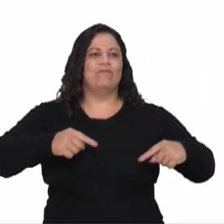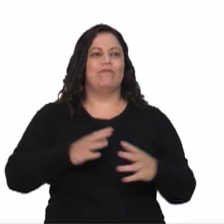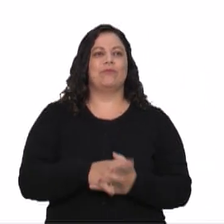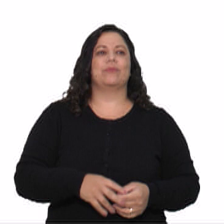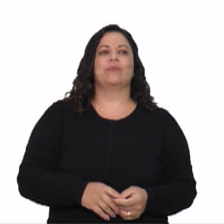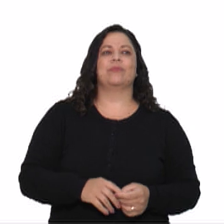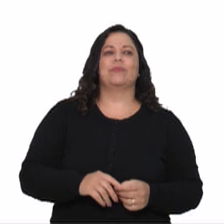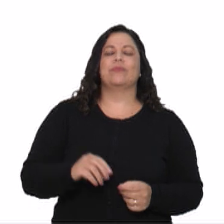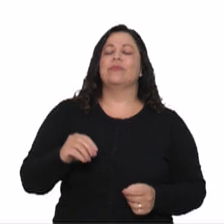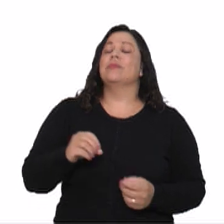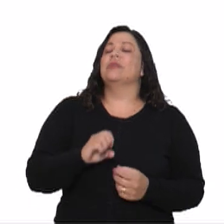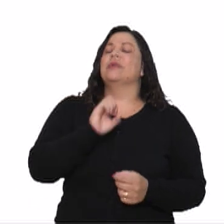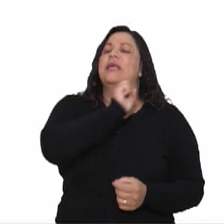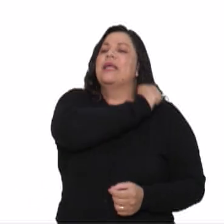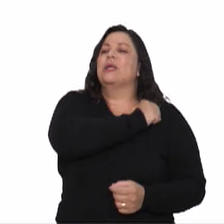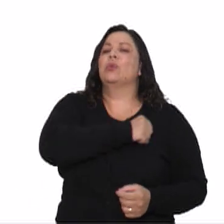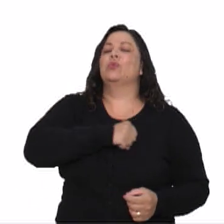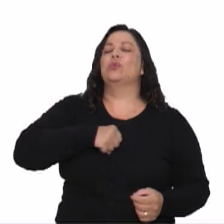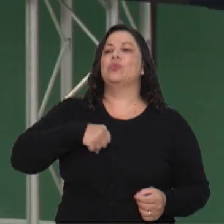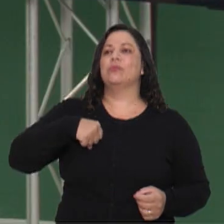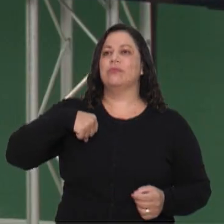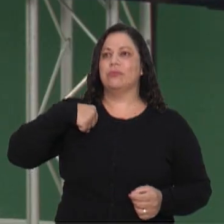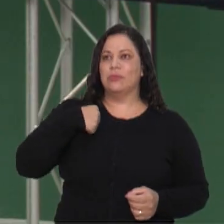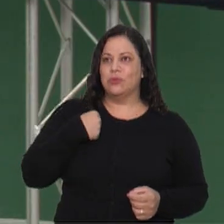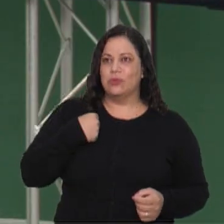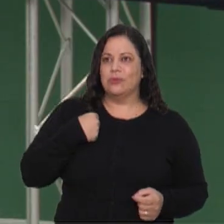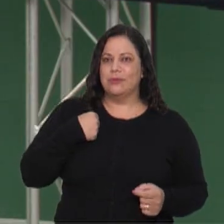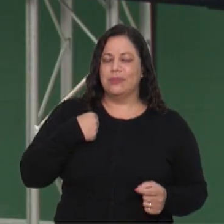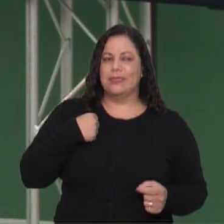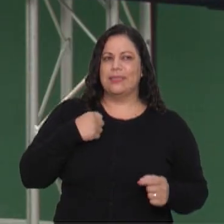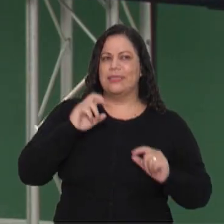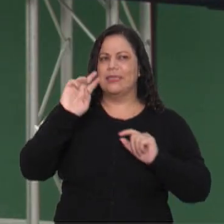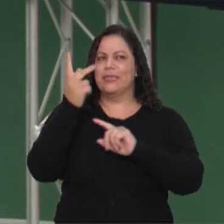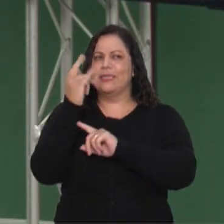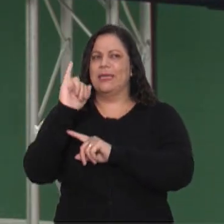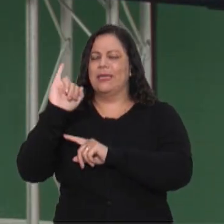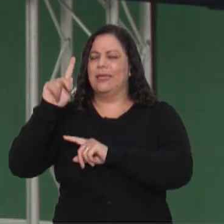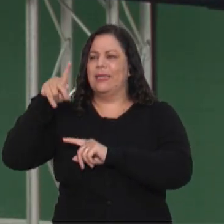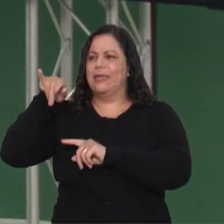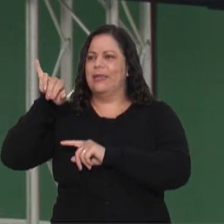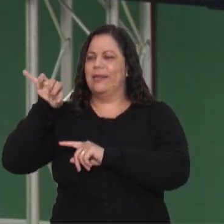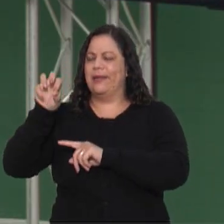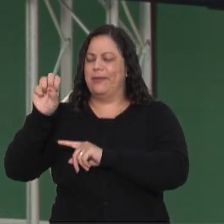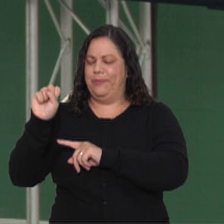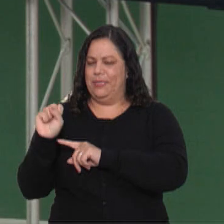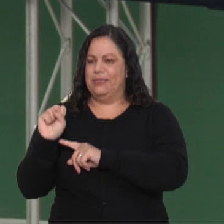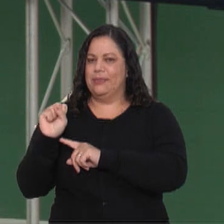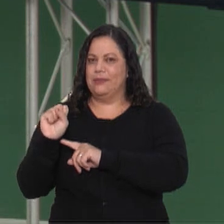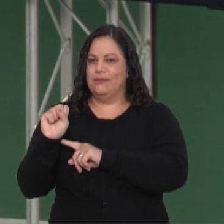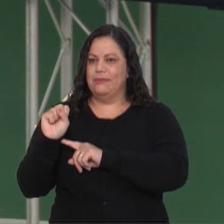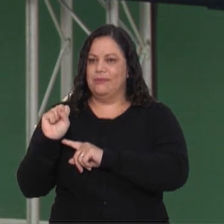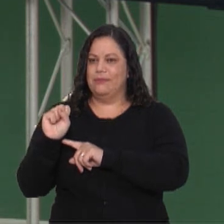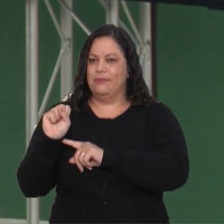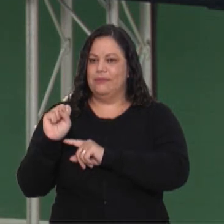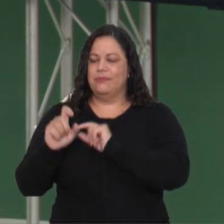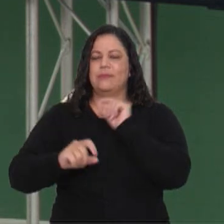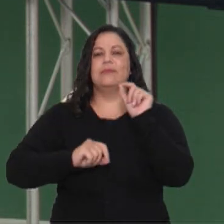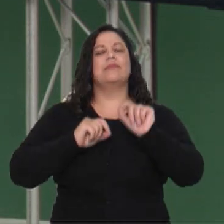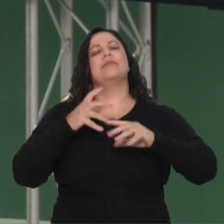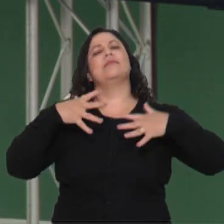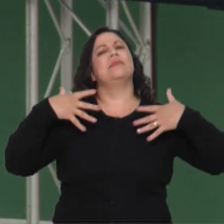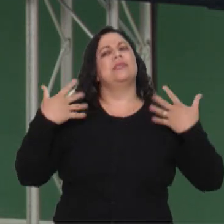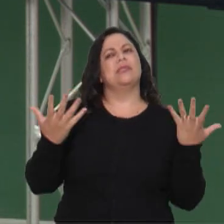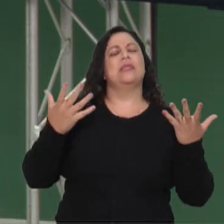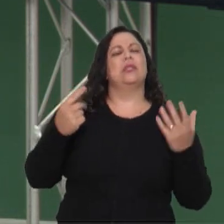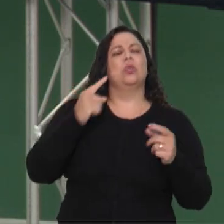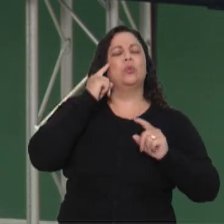e Hippias. No diálogo Hippias, a tese central, inclusive é colocada nos fragmentos, nos trechos